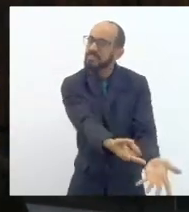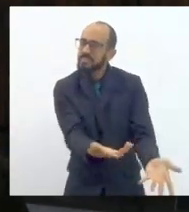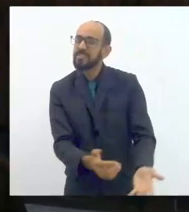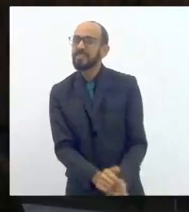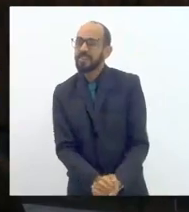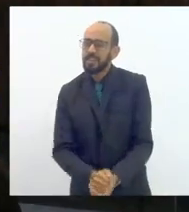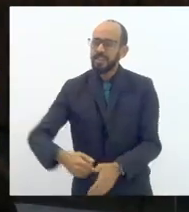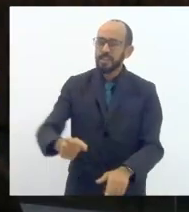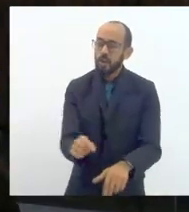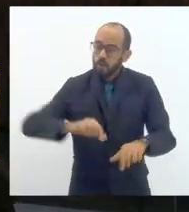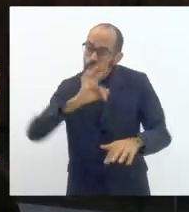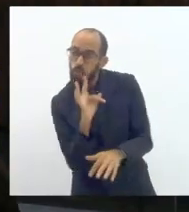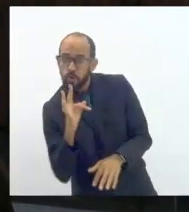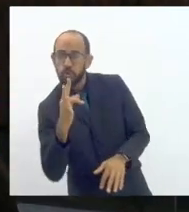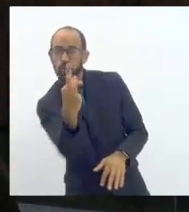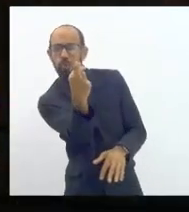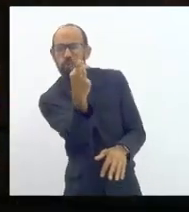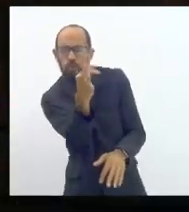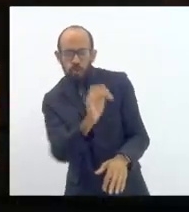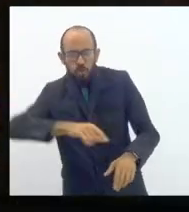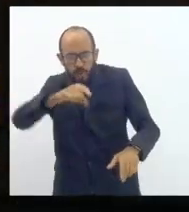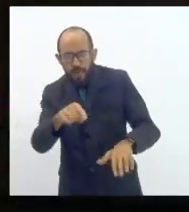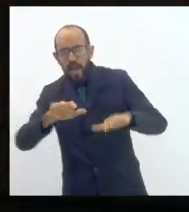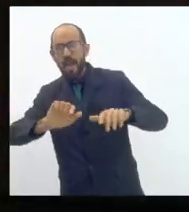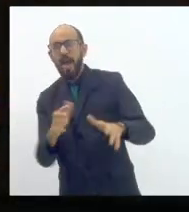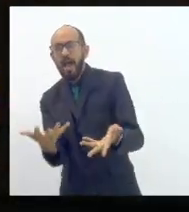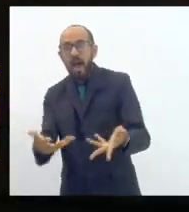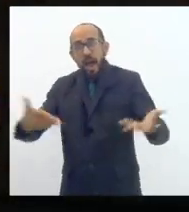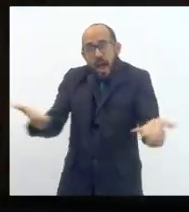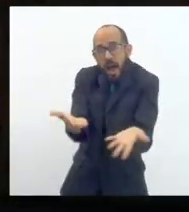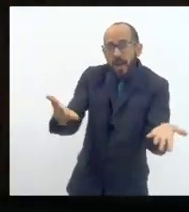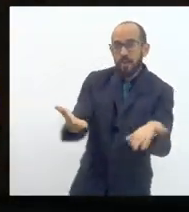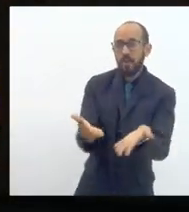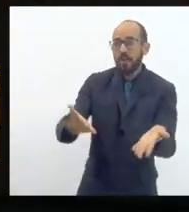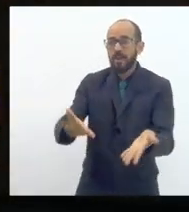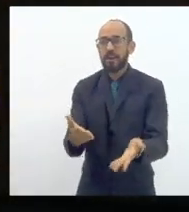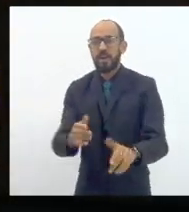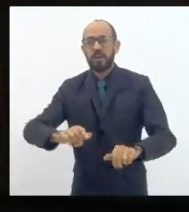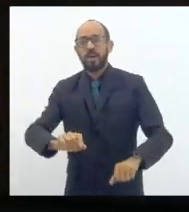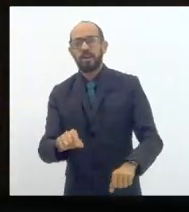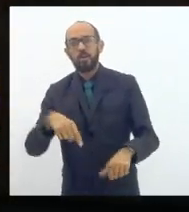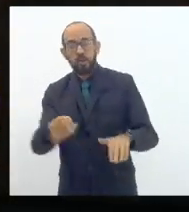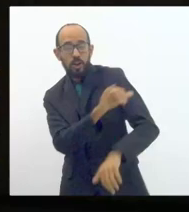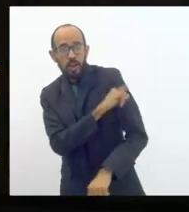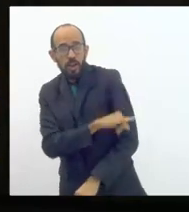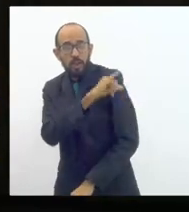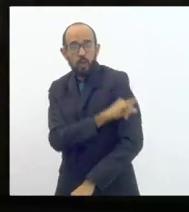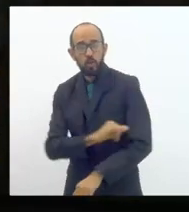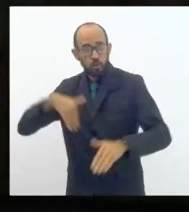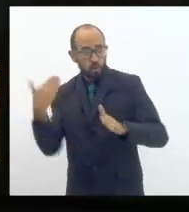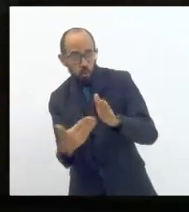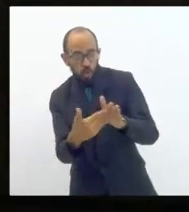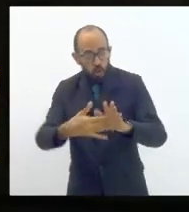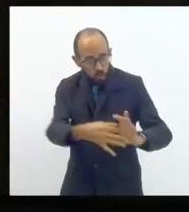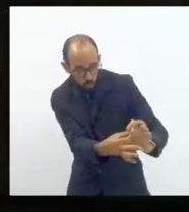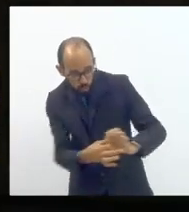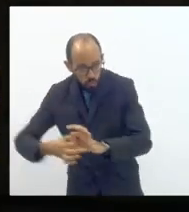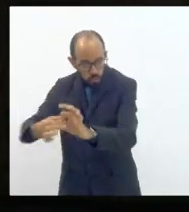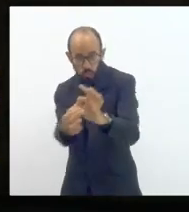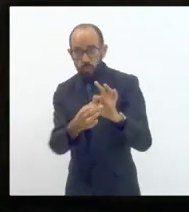nós. O futuro é agora, o Rio todo se uniu.